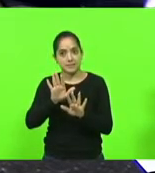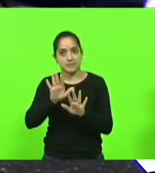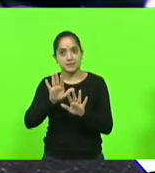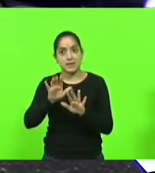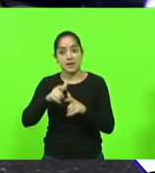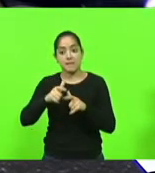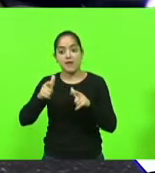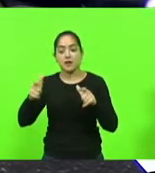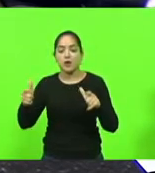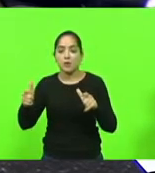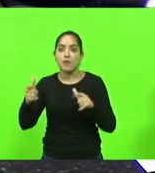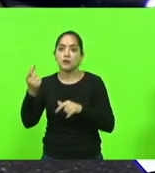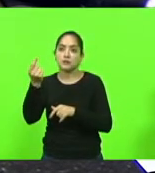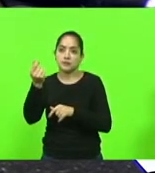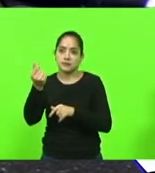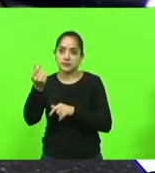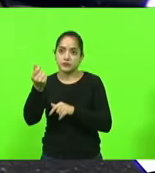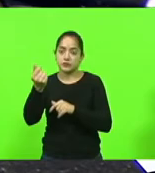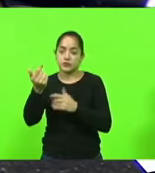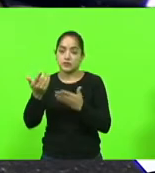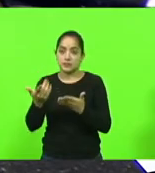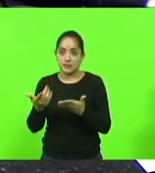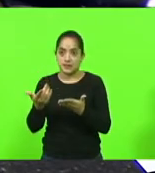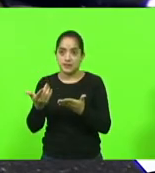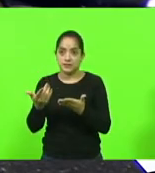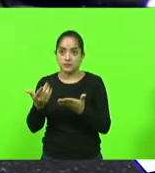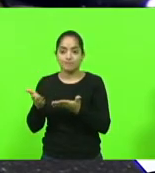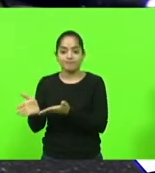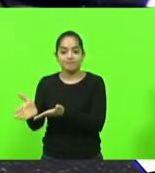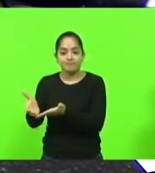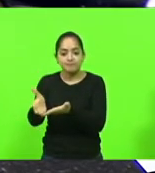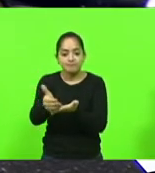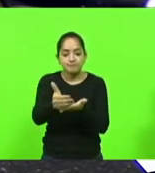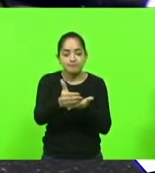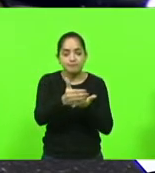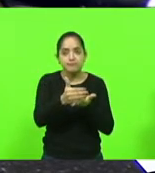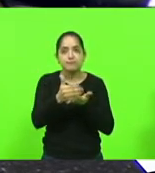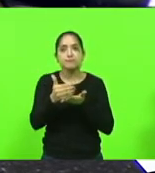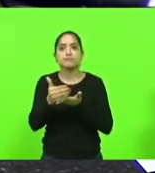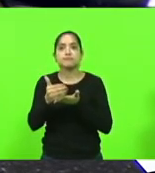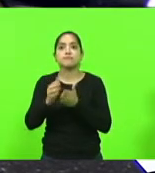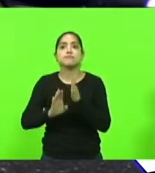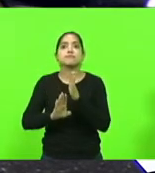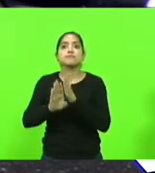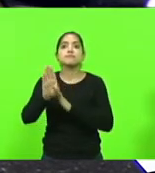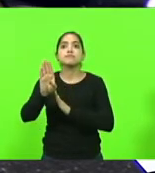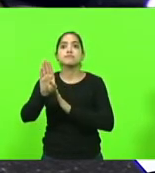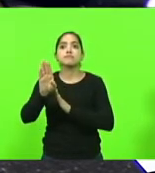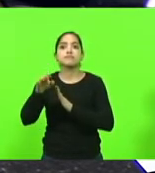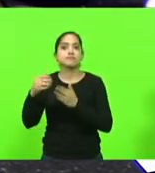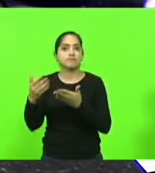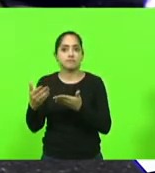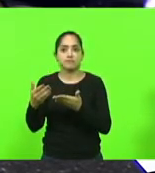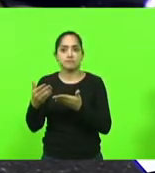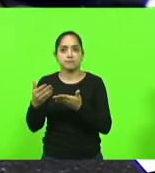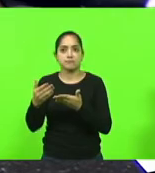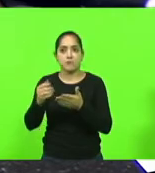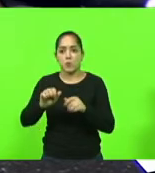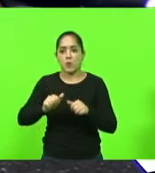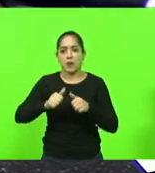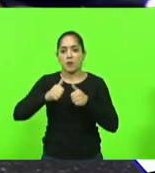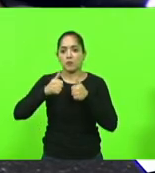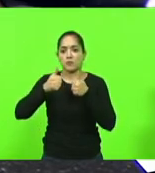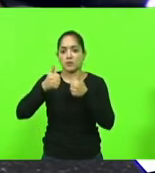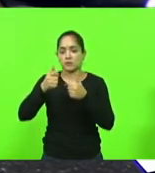parte desse dinheiro, dessa alta na arrecadação, desses recordes, não vem de recuperação econômica,